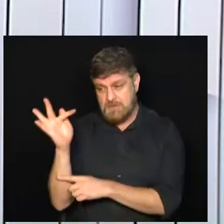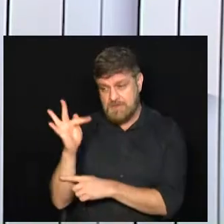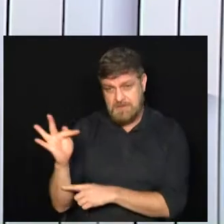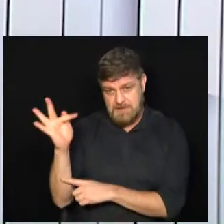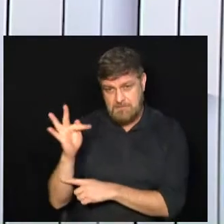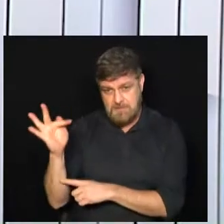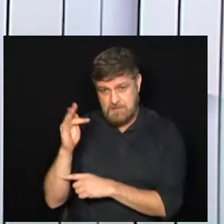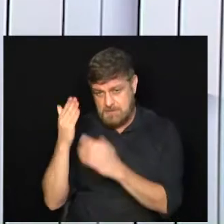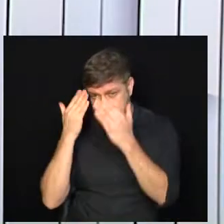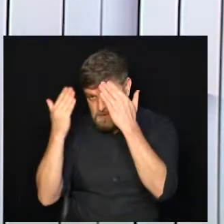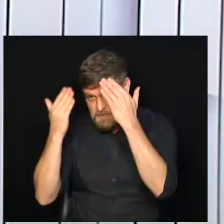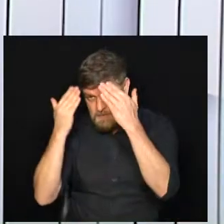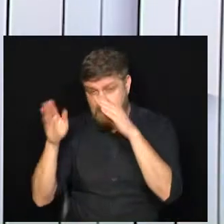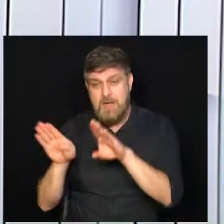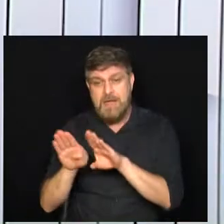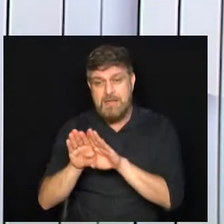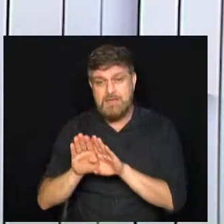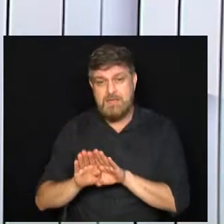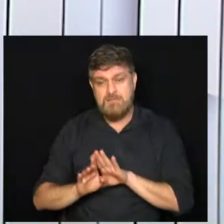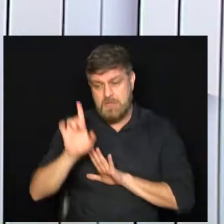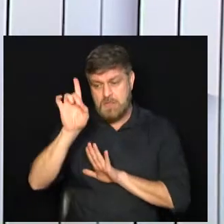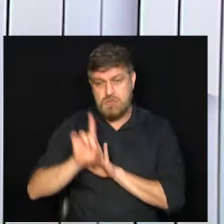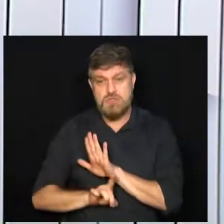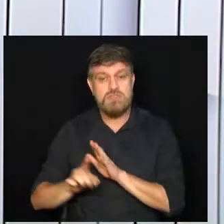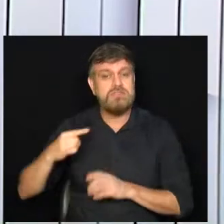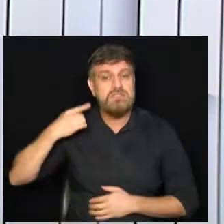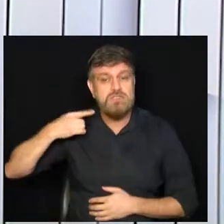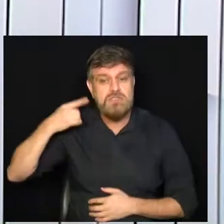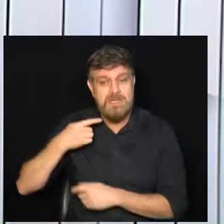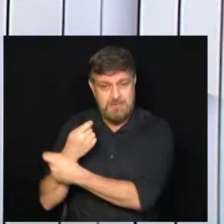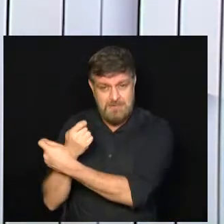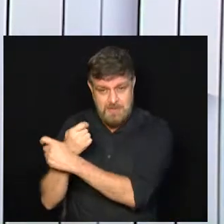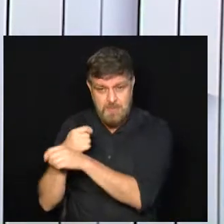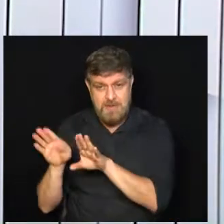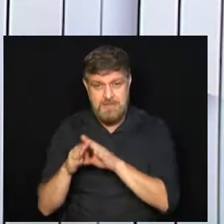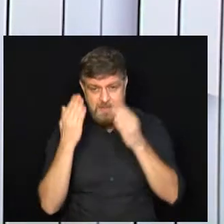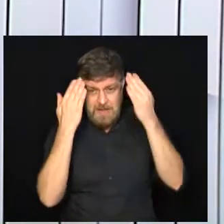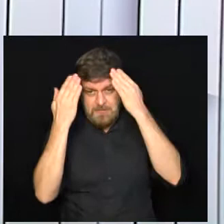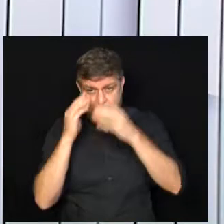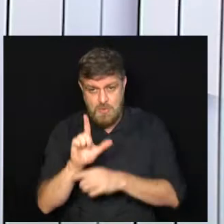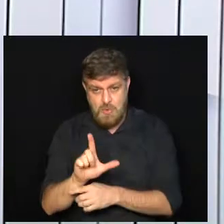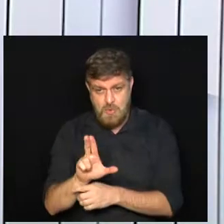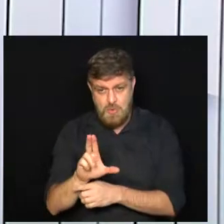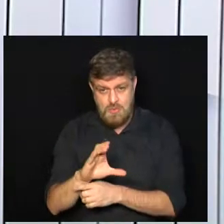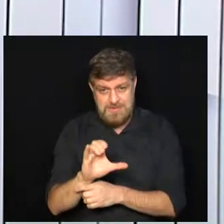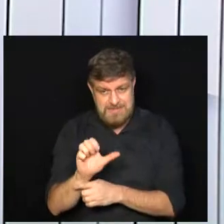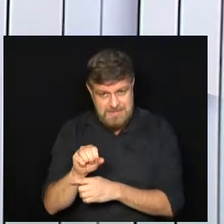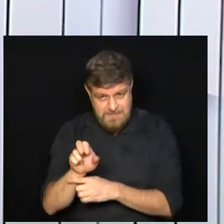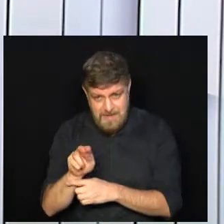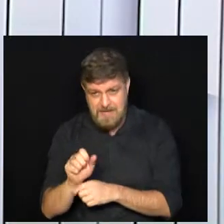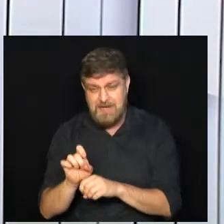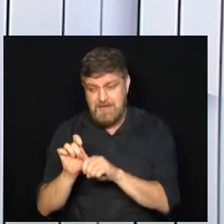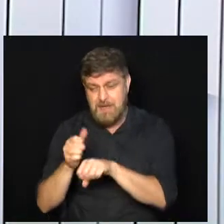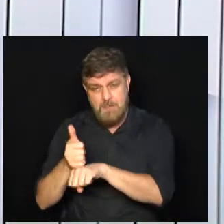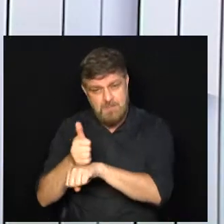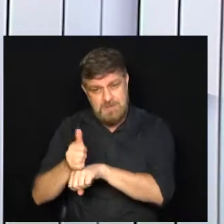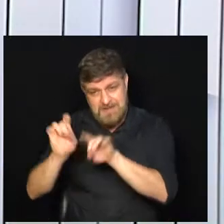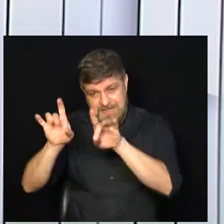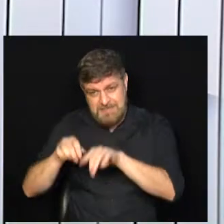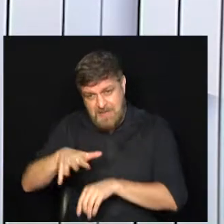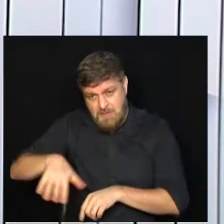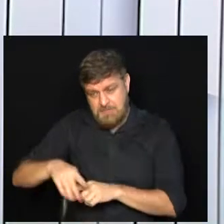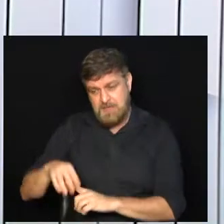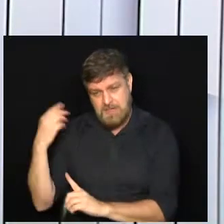de Psicologia e de Direito da PUC Campinas, e a psicóloga Lucimara Martins, especialista em violência